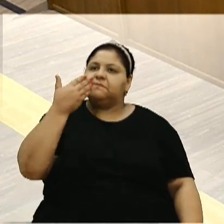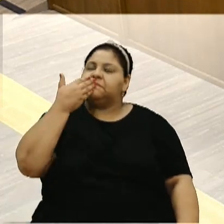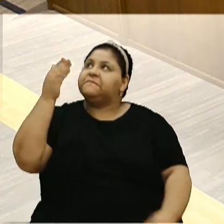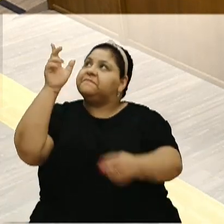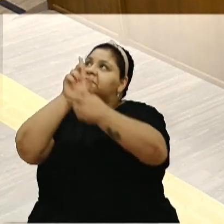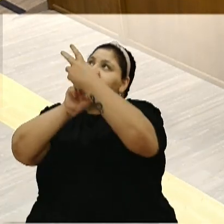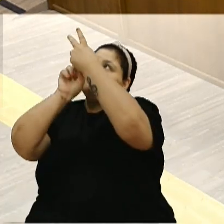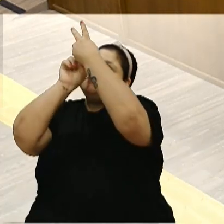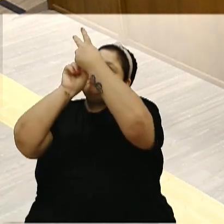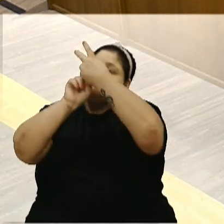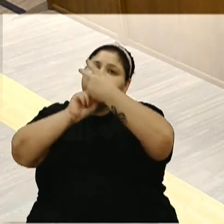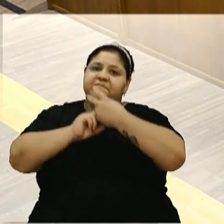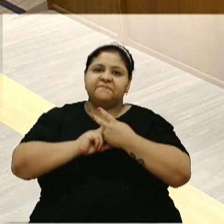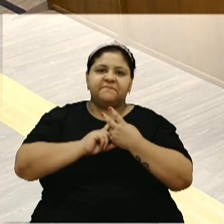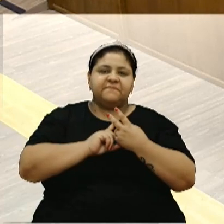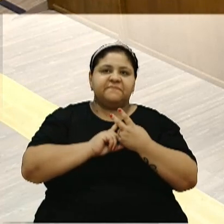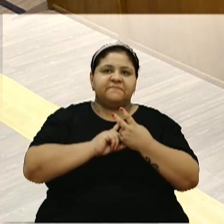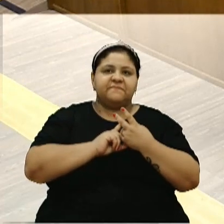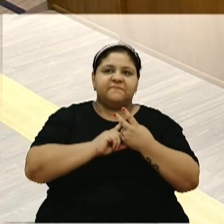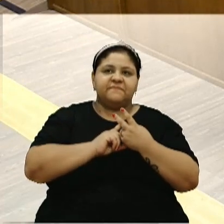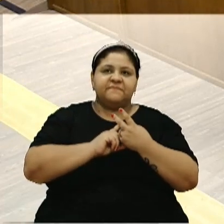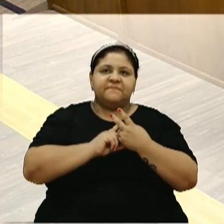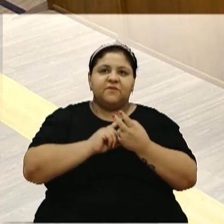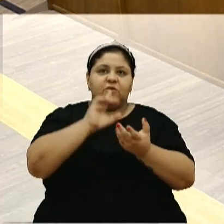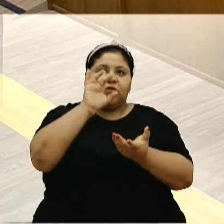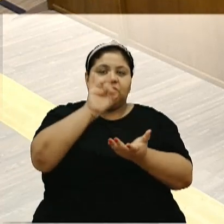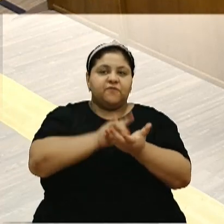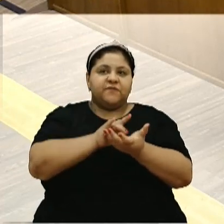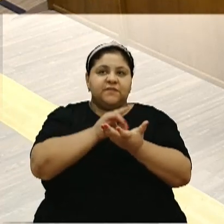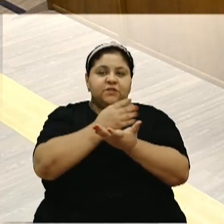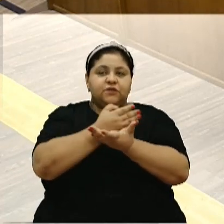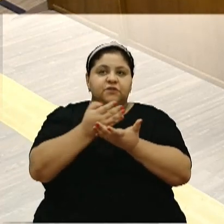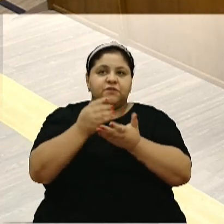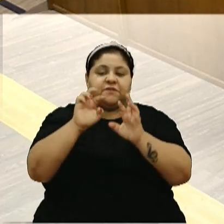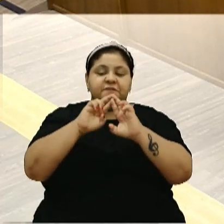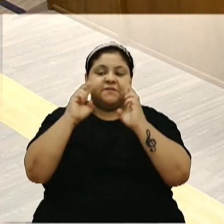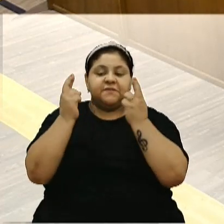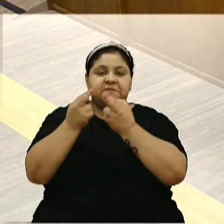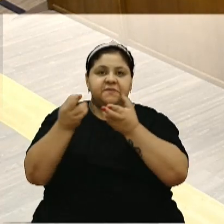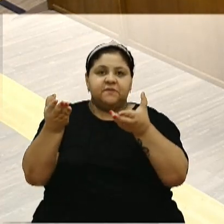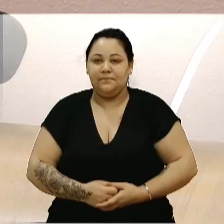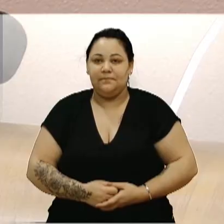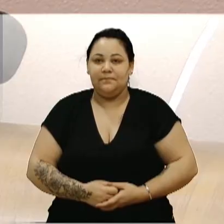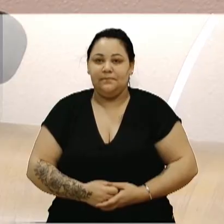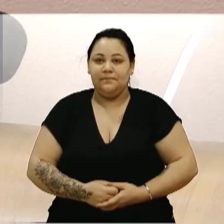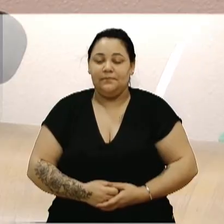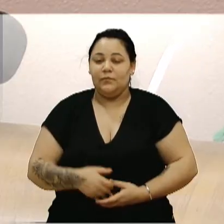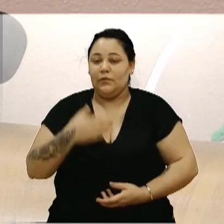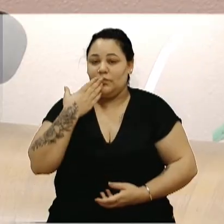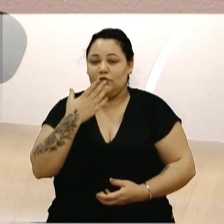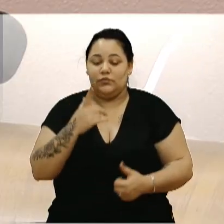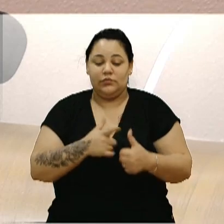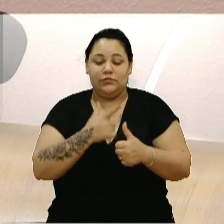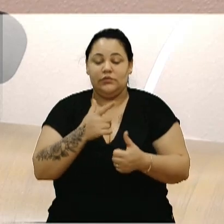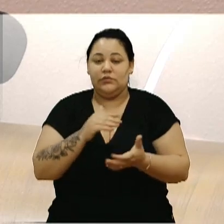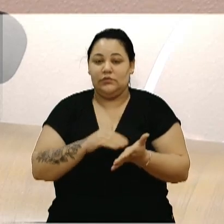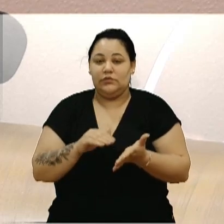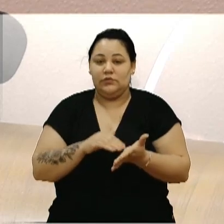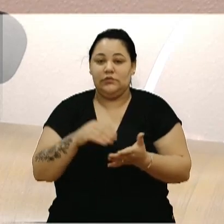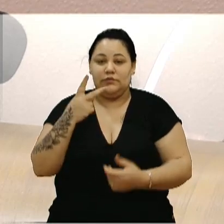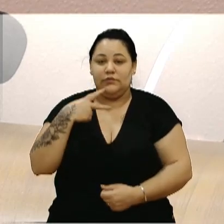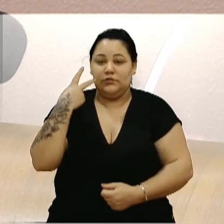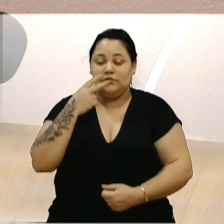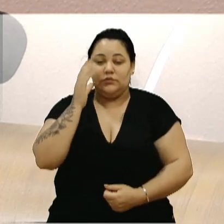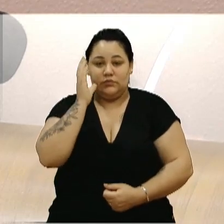Invocando a proteção de Deus, declaro abertos os trabalhos da presente sessão. Solicito ao primeiro secretário, vereador